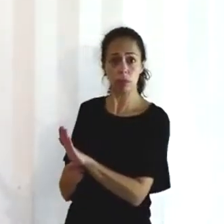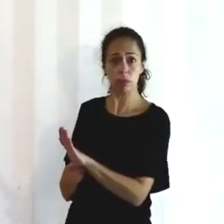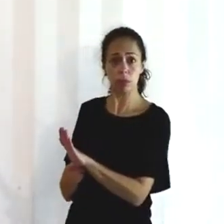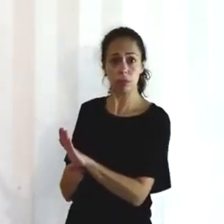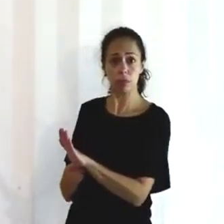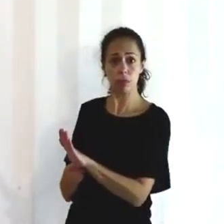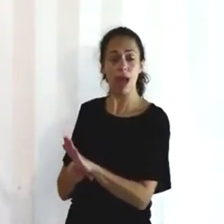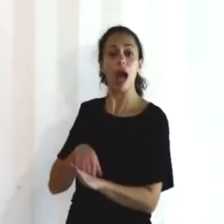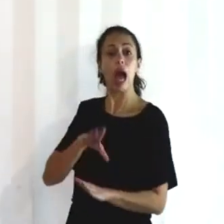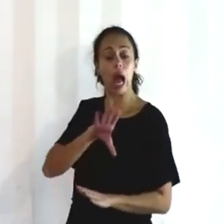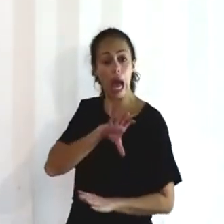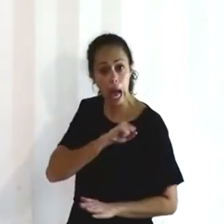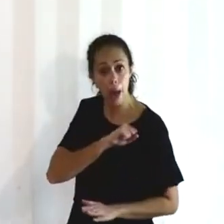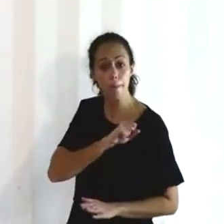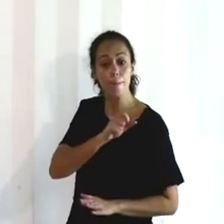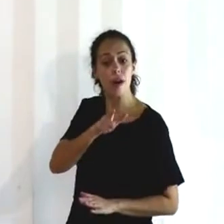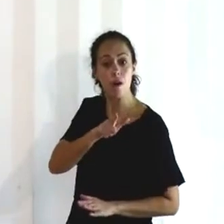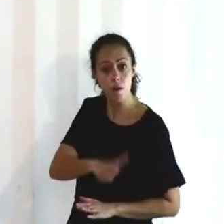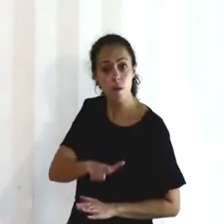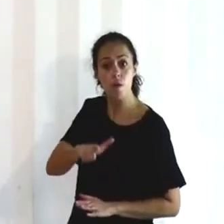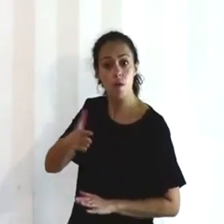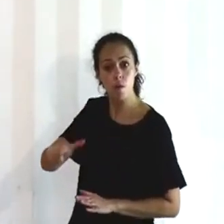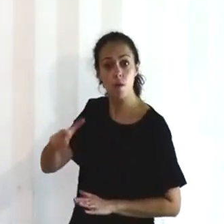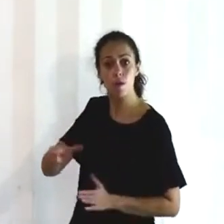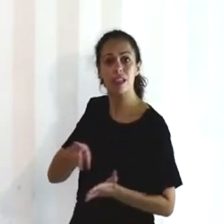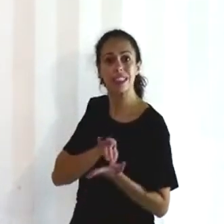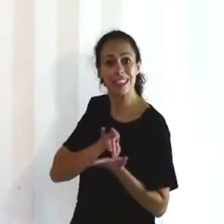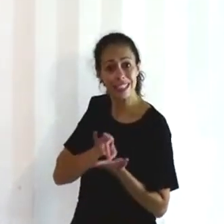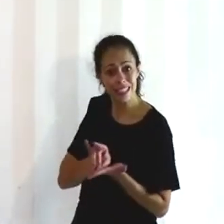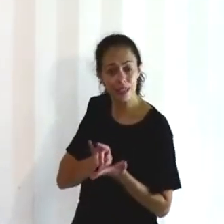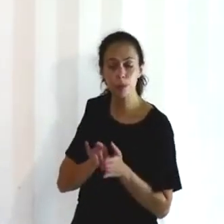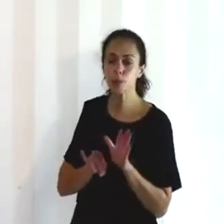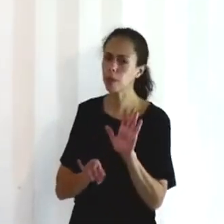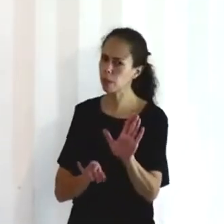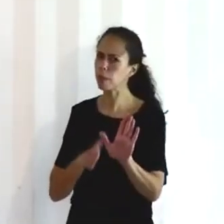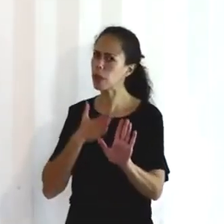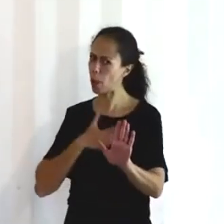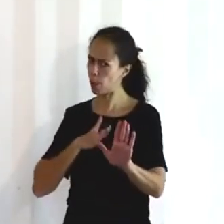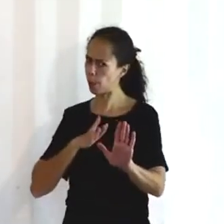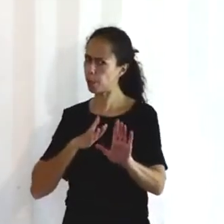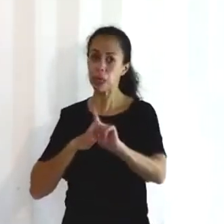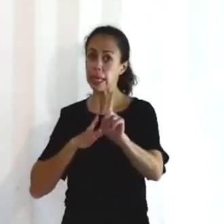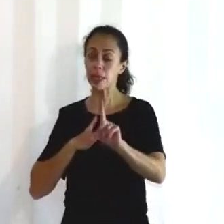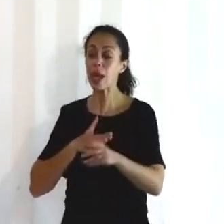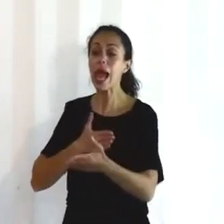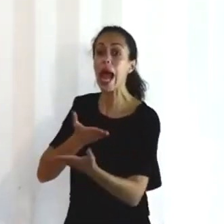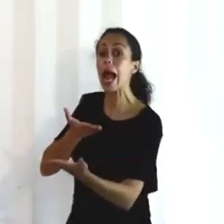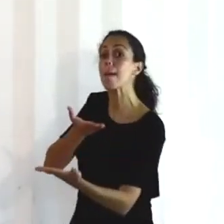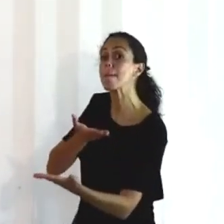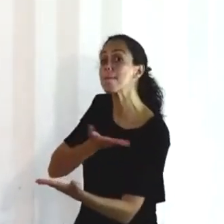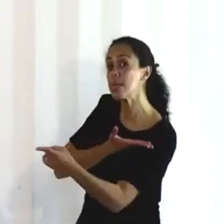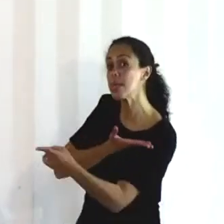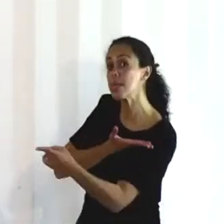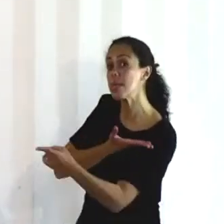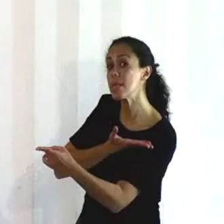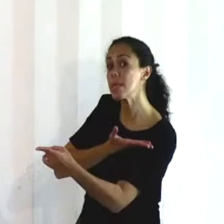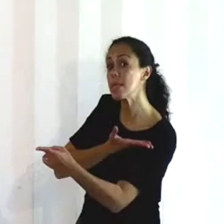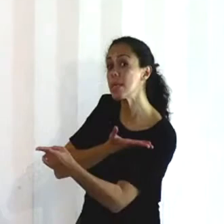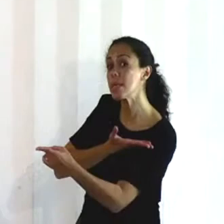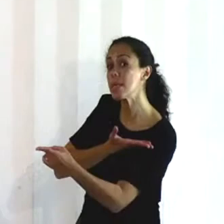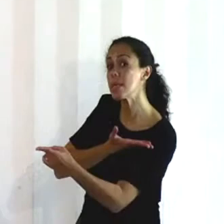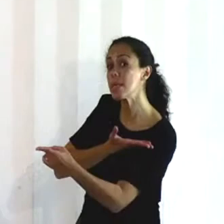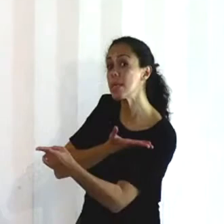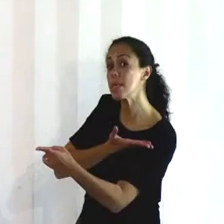Amai os vossos inimigos, diz a palavra. Isso não quer dizer que a gente vai ser amigo dos inimigos, porque são